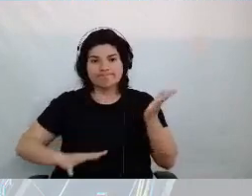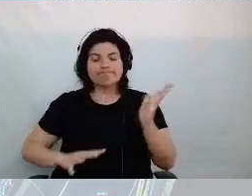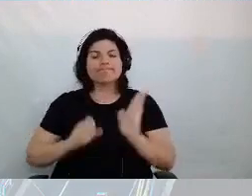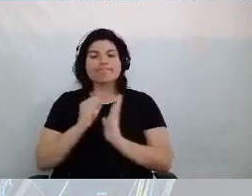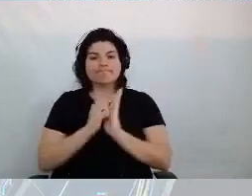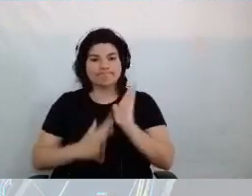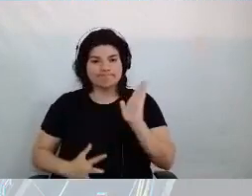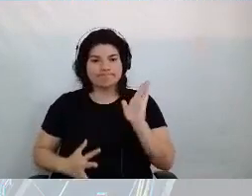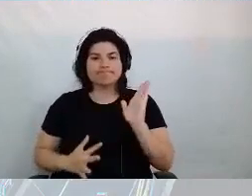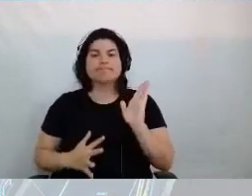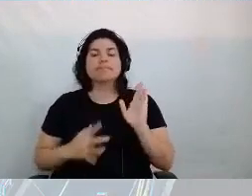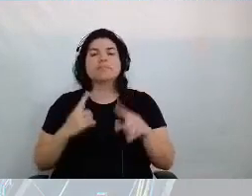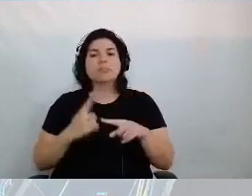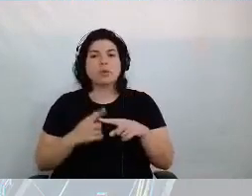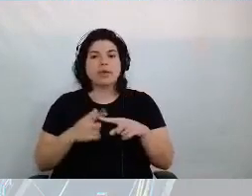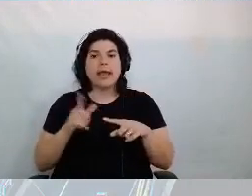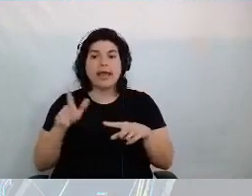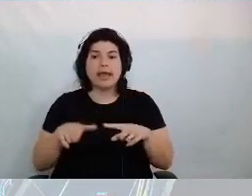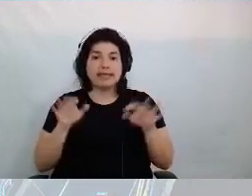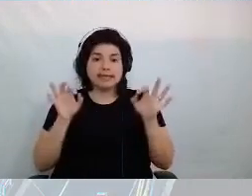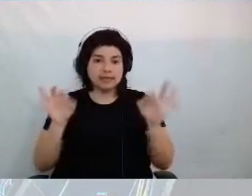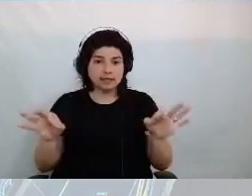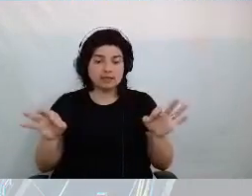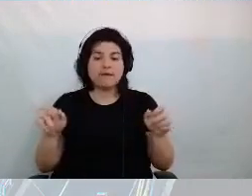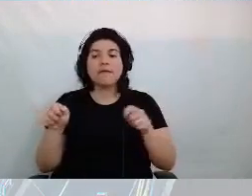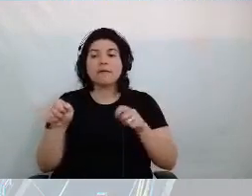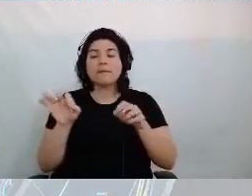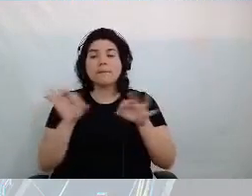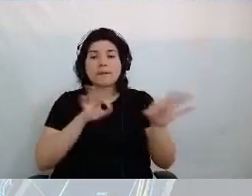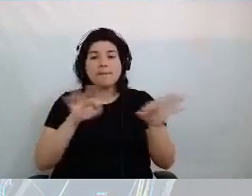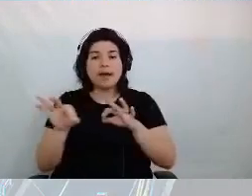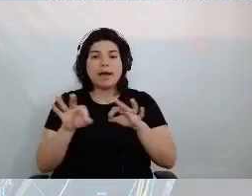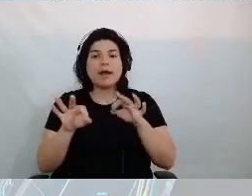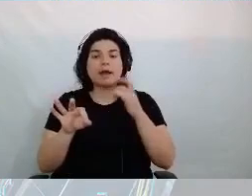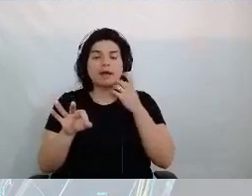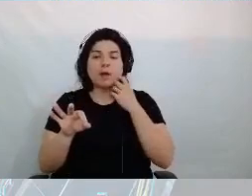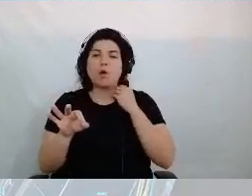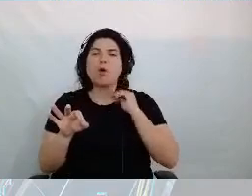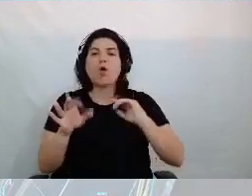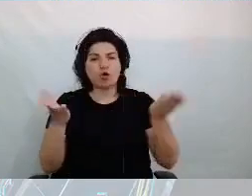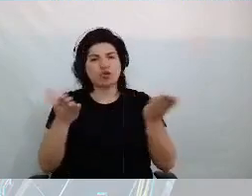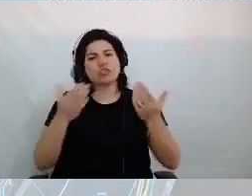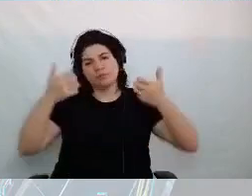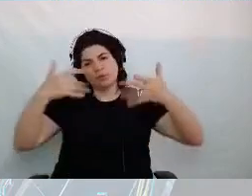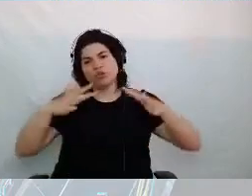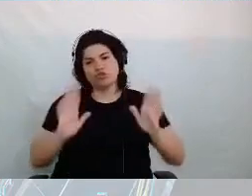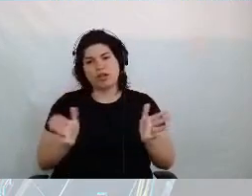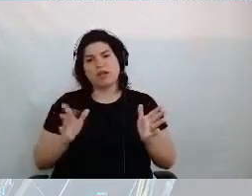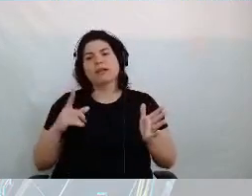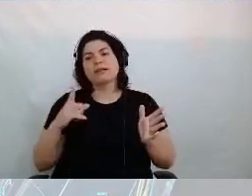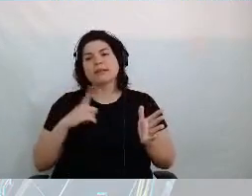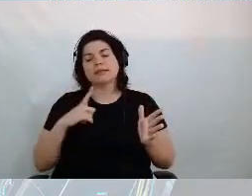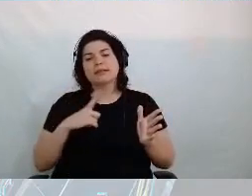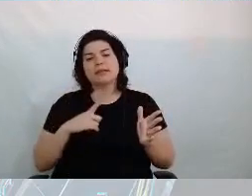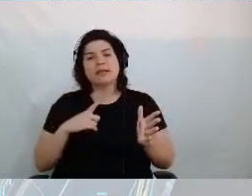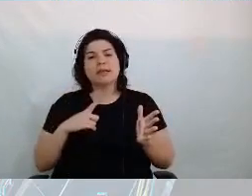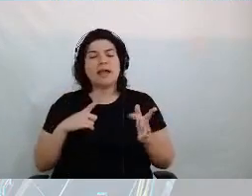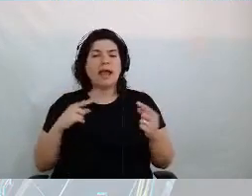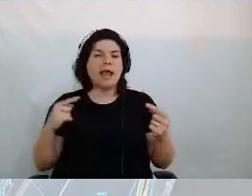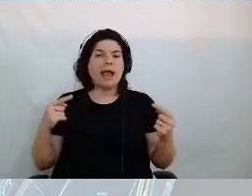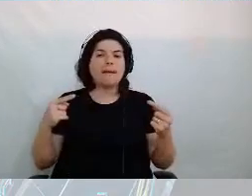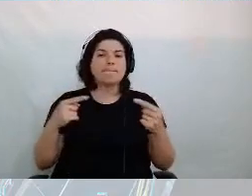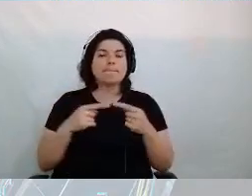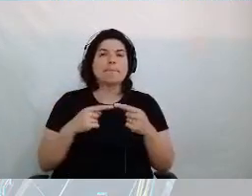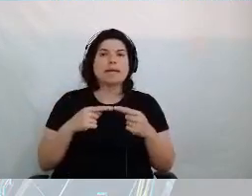e eu fazer a validação com o smoke testing, como a gente já comentou hoje ao longo do dia, que é ali eu ter um cheiro com relação àquela